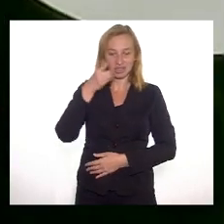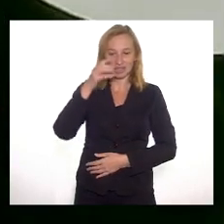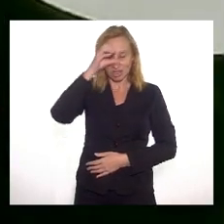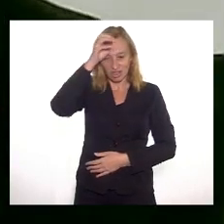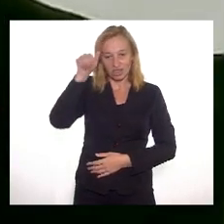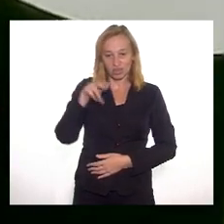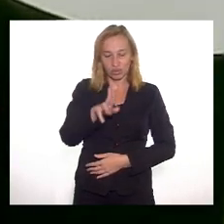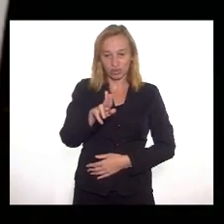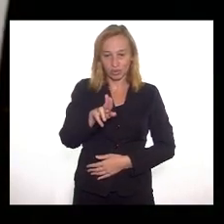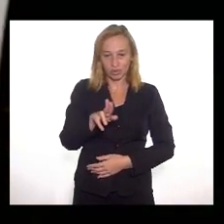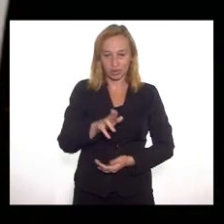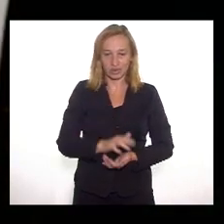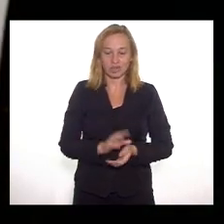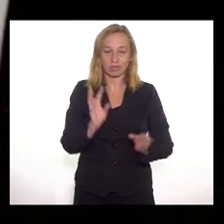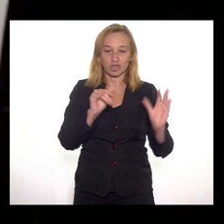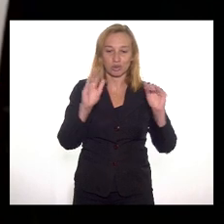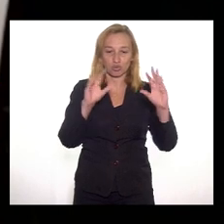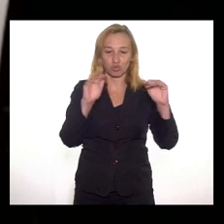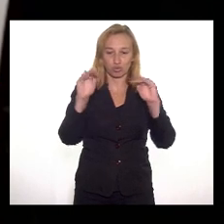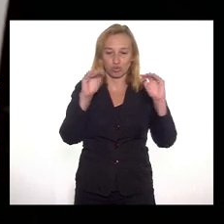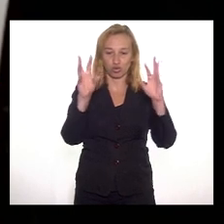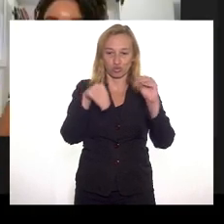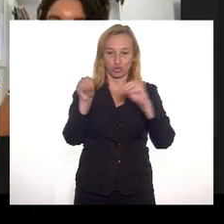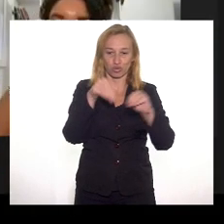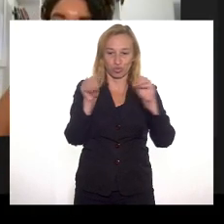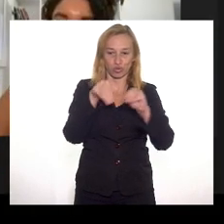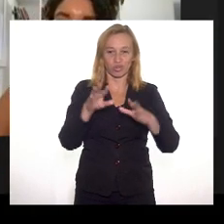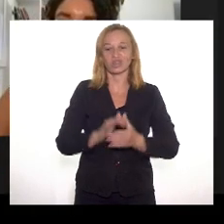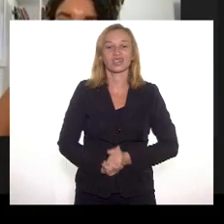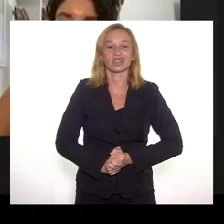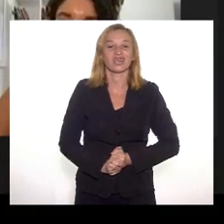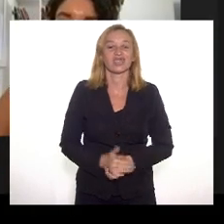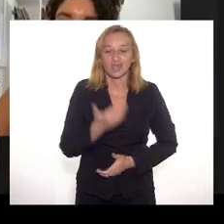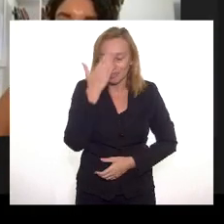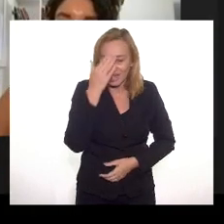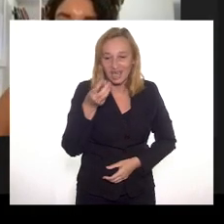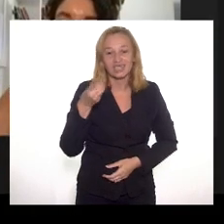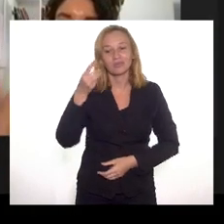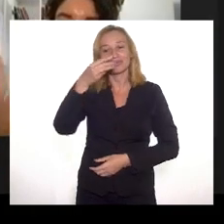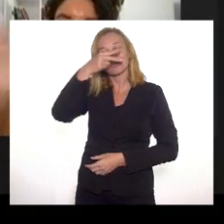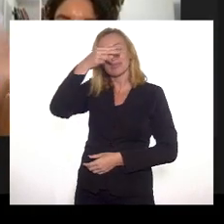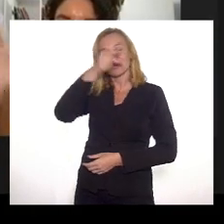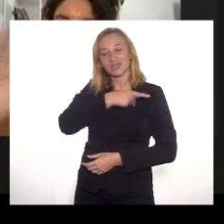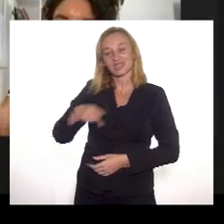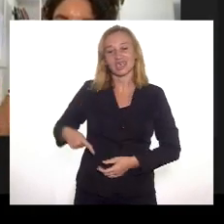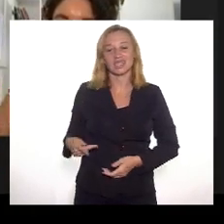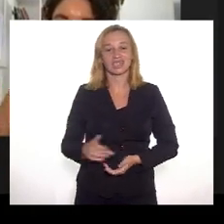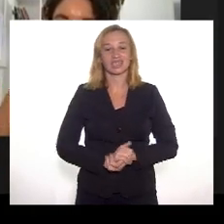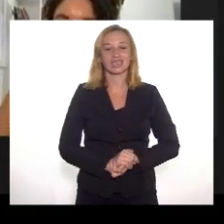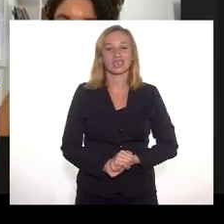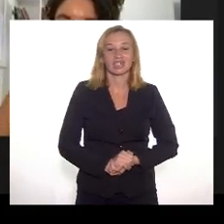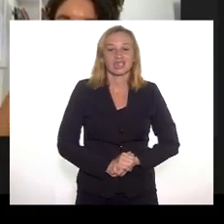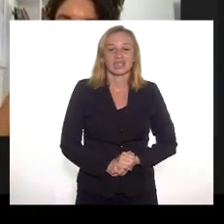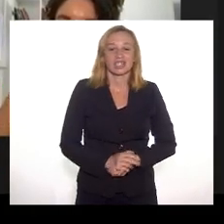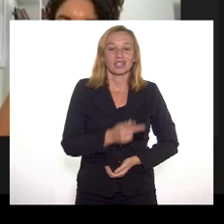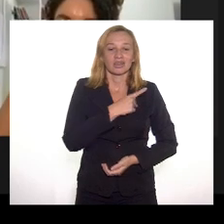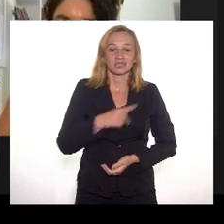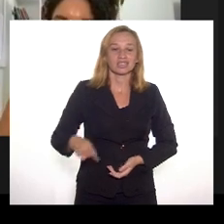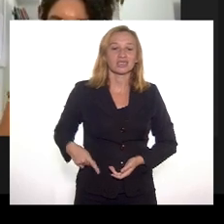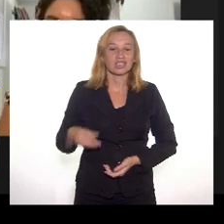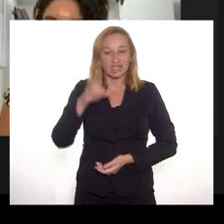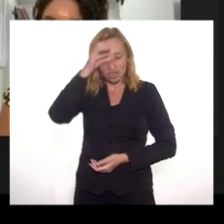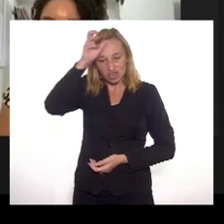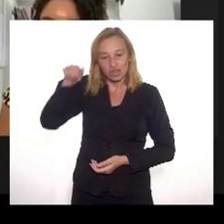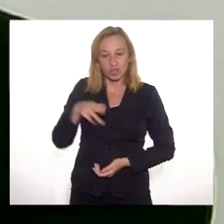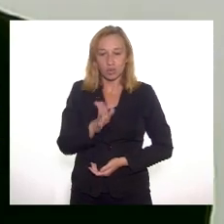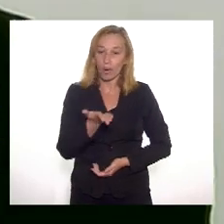sim. Beijo a todas e todos. Beijo. Valeu, Márcio. Obrigado, presidente. Presidente em exercício, Tia Ju, querida